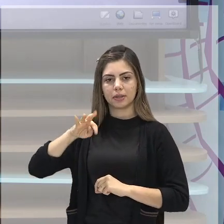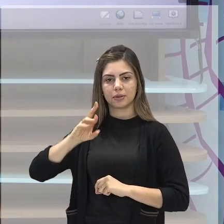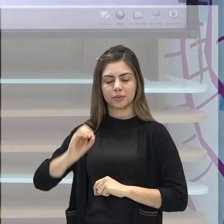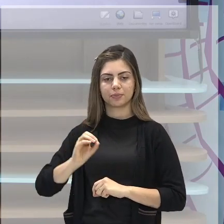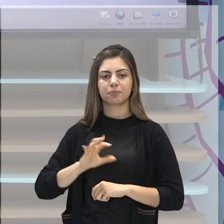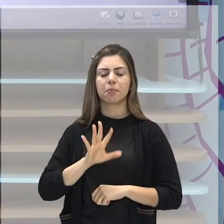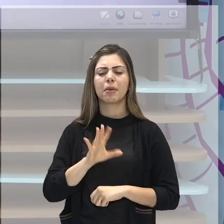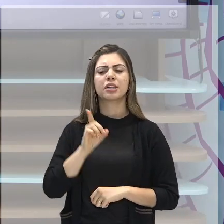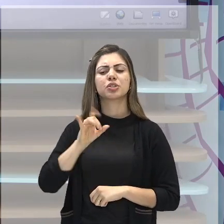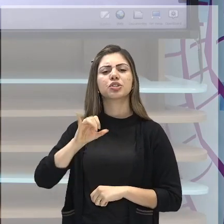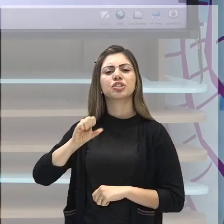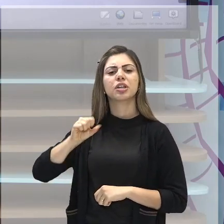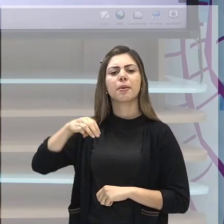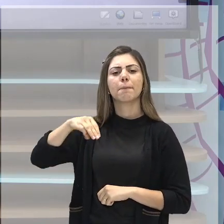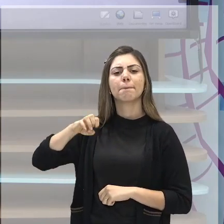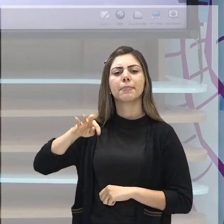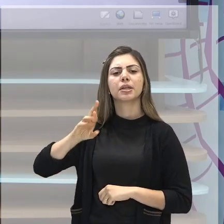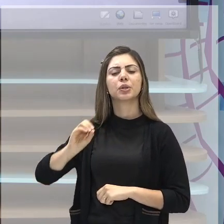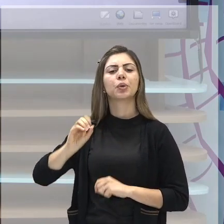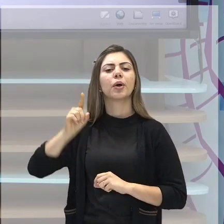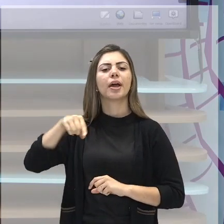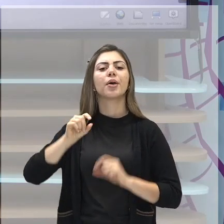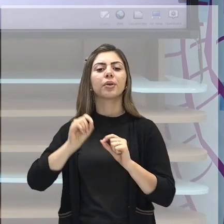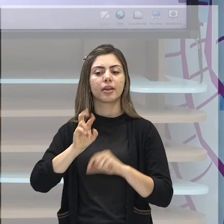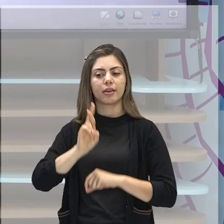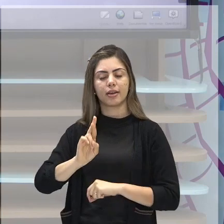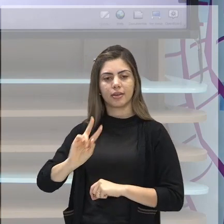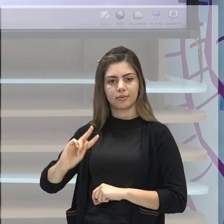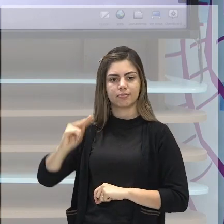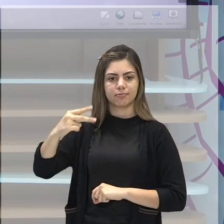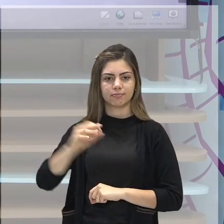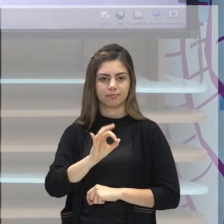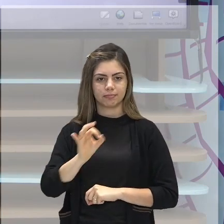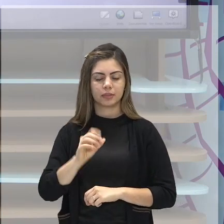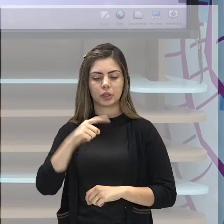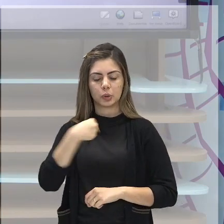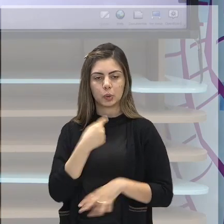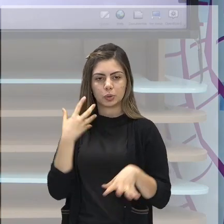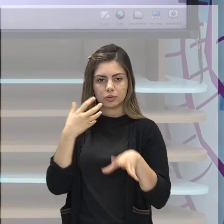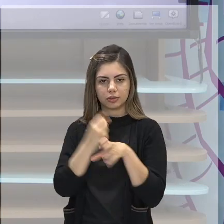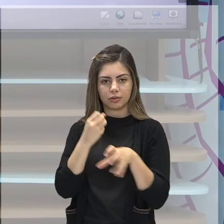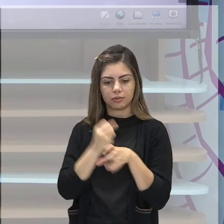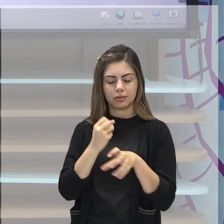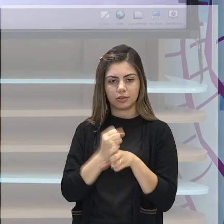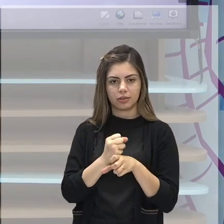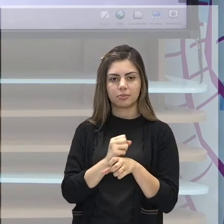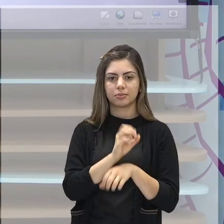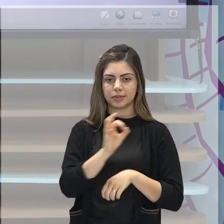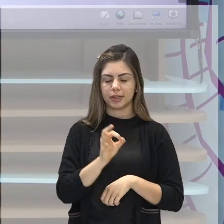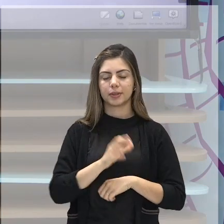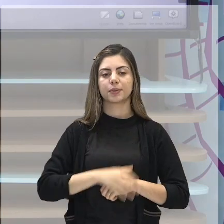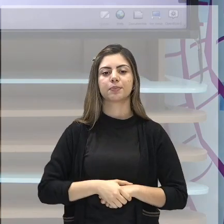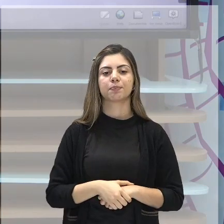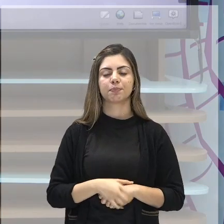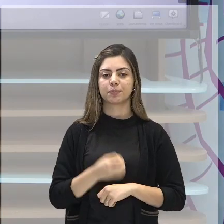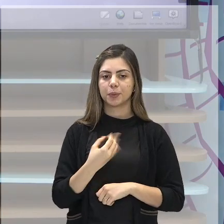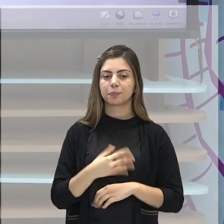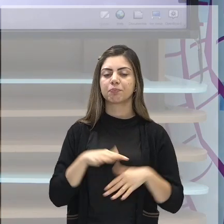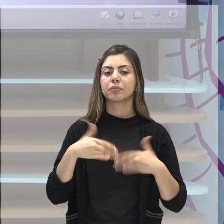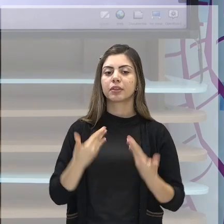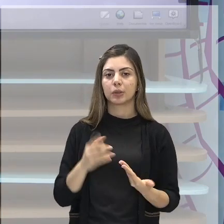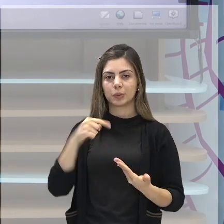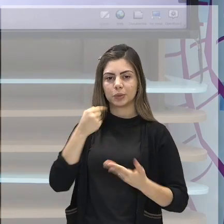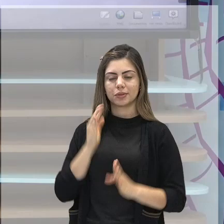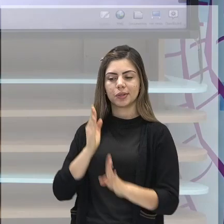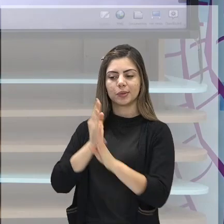que é o diâmetro? É 2 vezes o raio. Fomos, calculamos o valor, ok. Beleza? Achamos